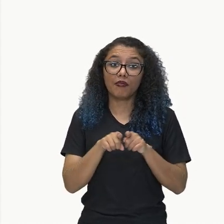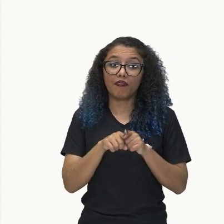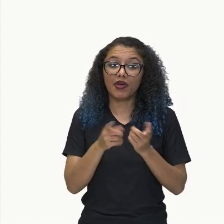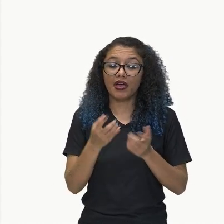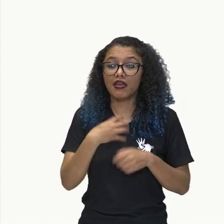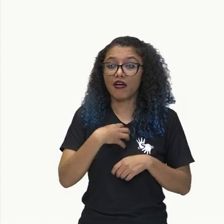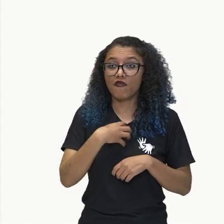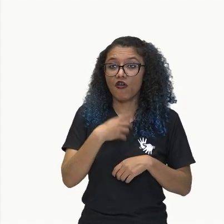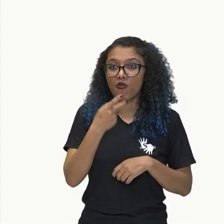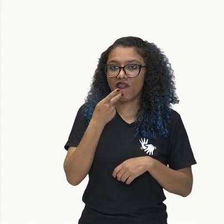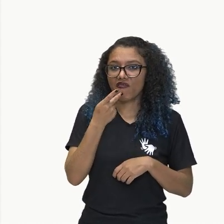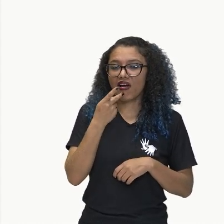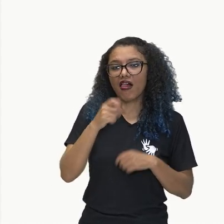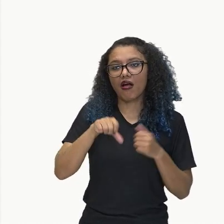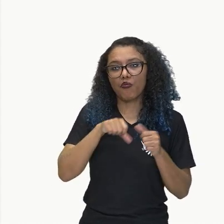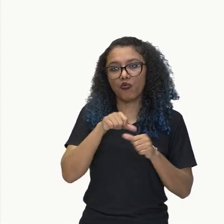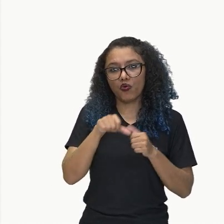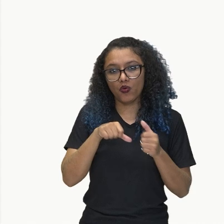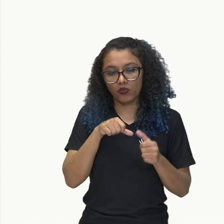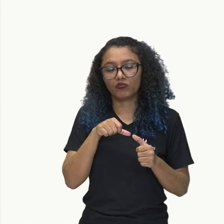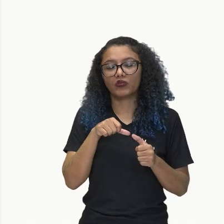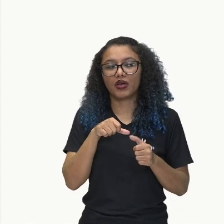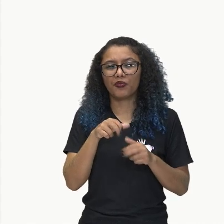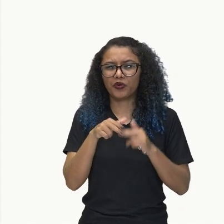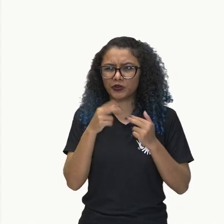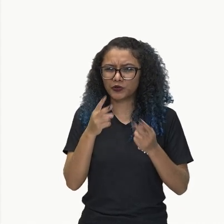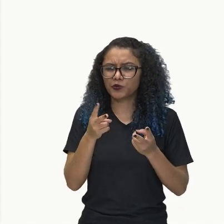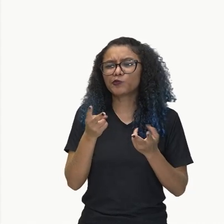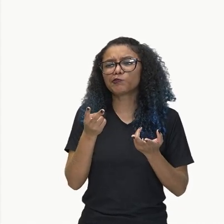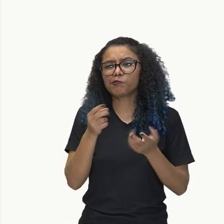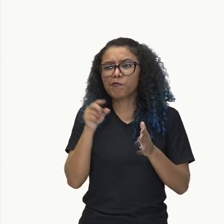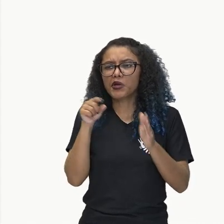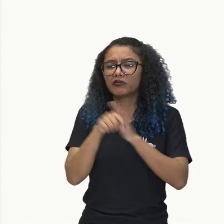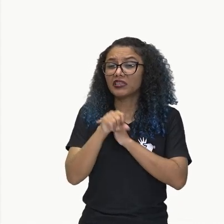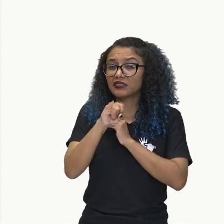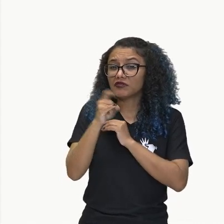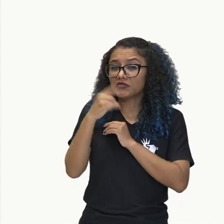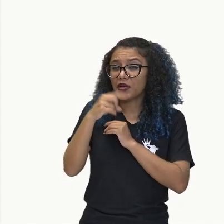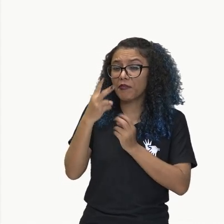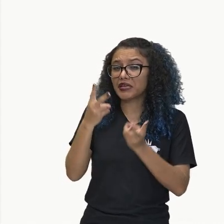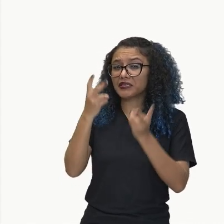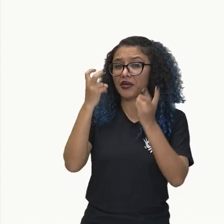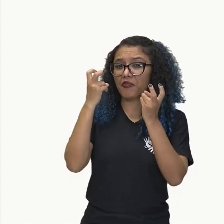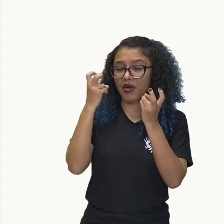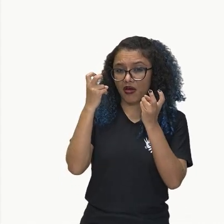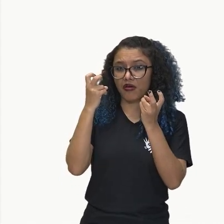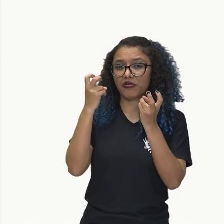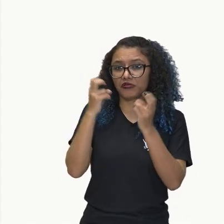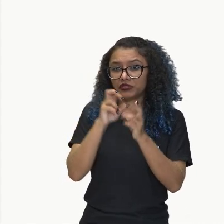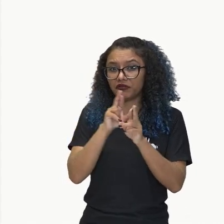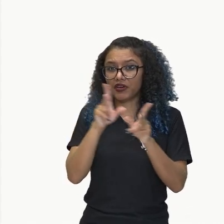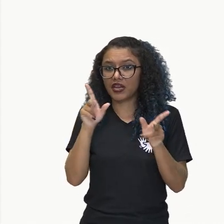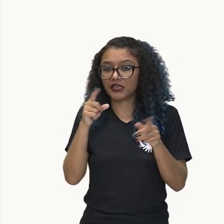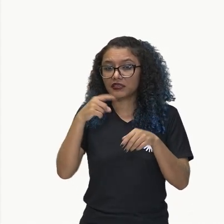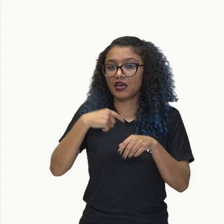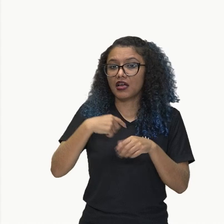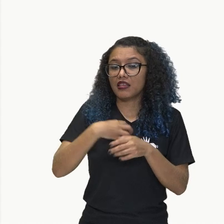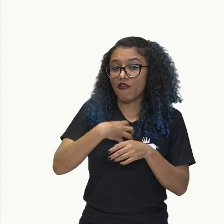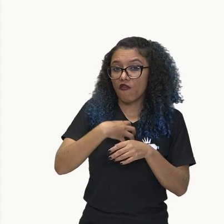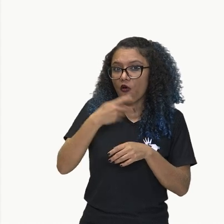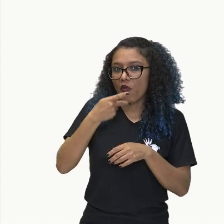pronunciar. Por isso que eu perguntei se vocês conseguiram perceber essa diferença na pronúncia.